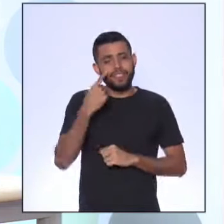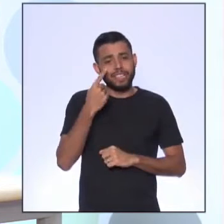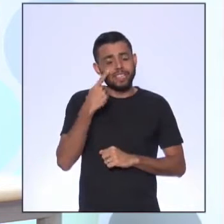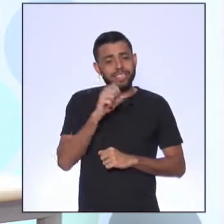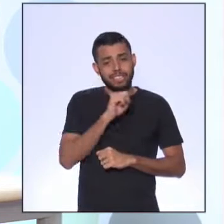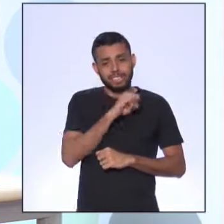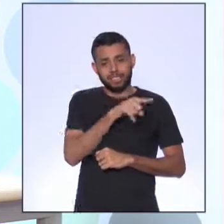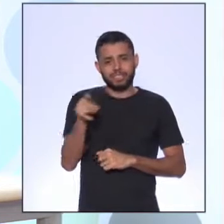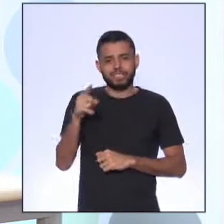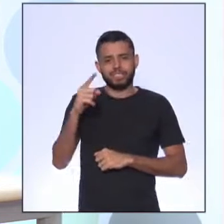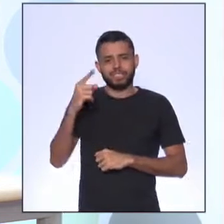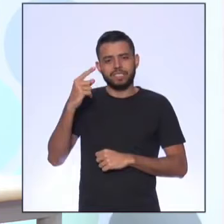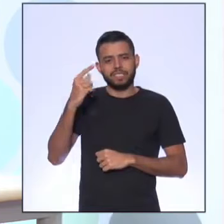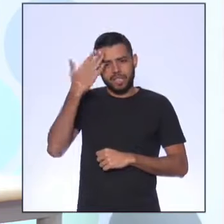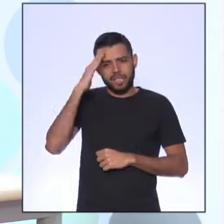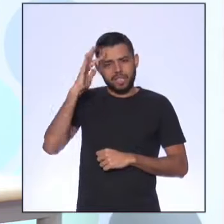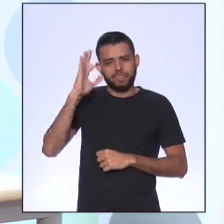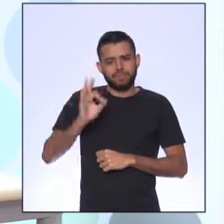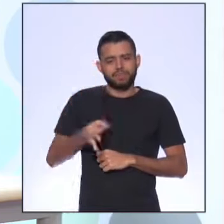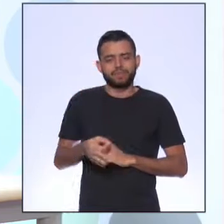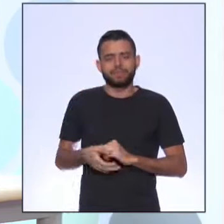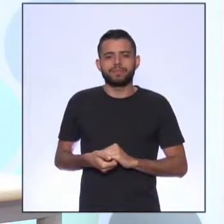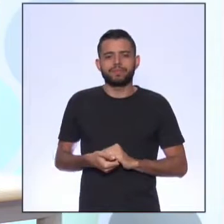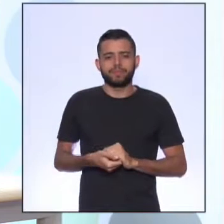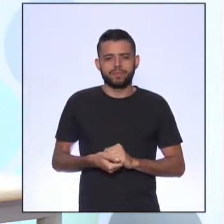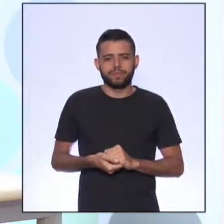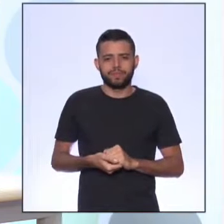vocês entenderam o que nós colocamos até agora.